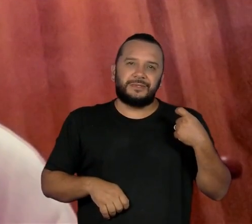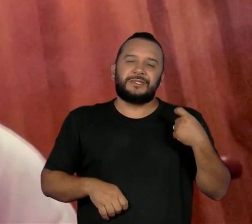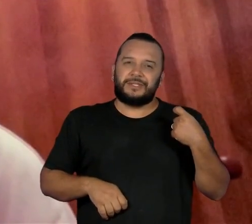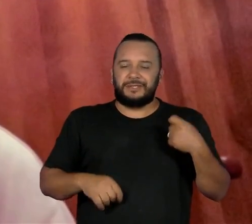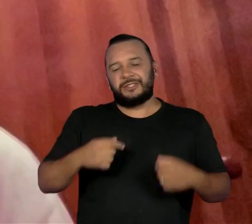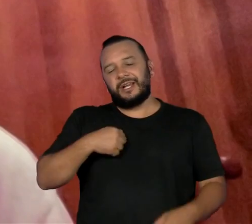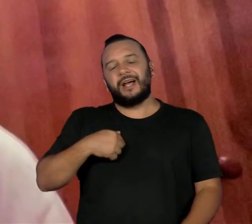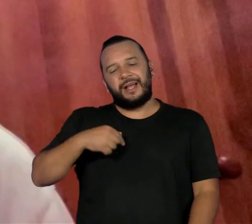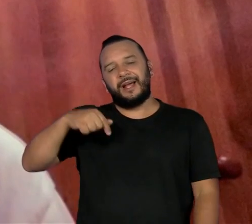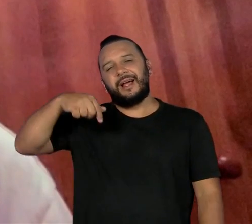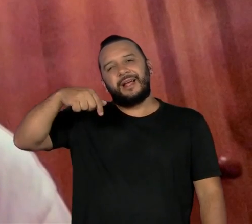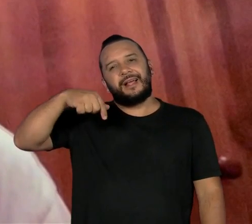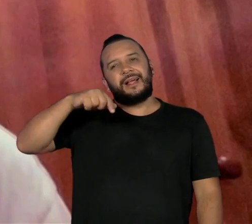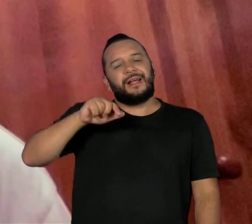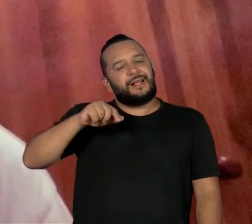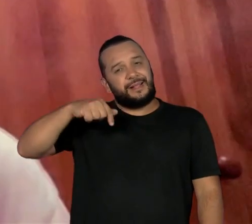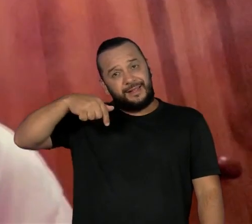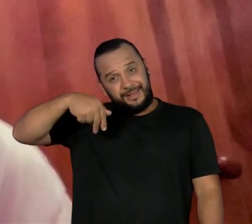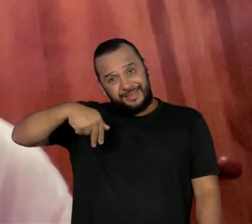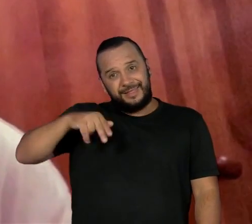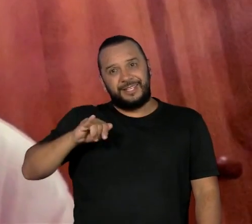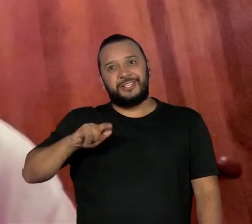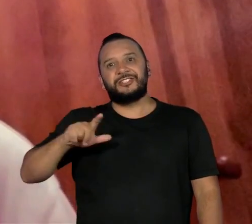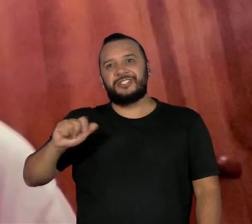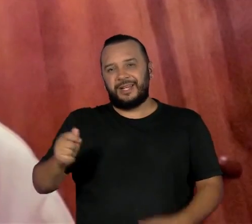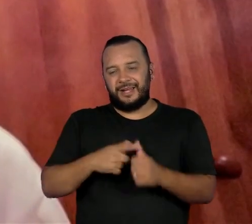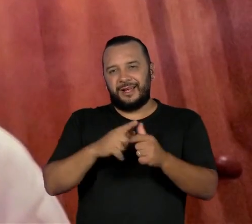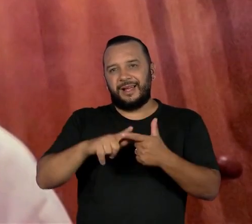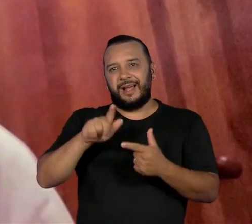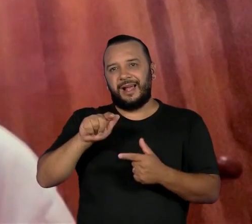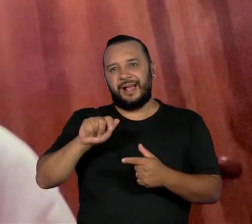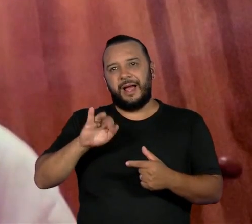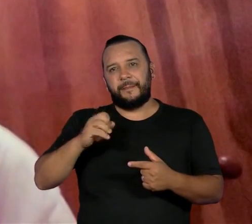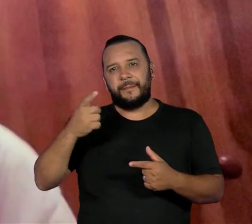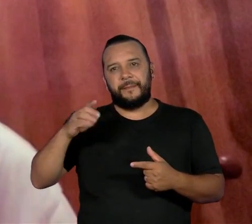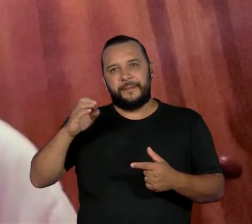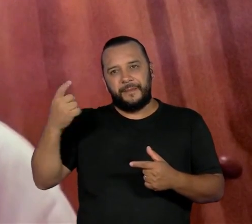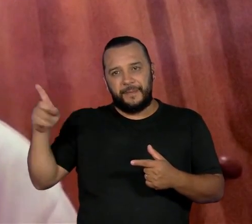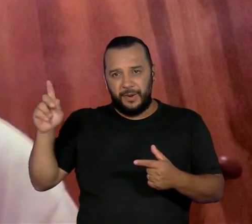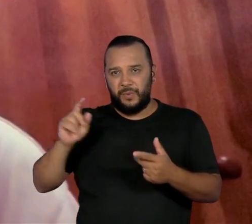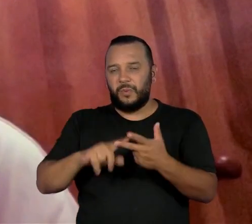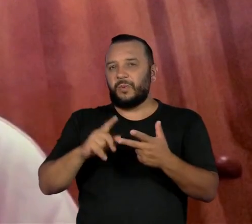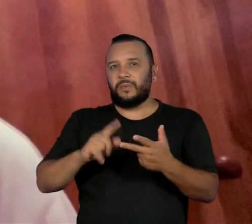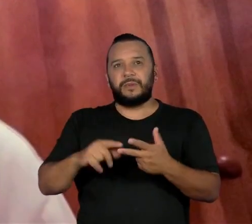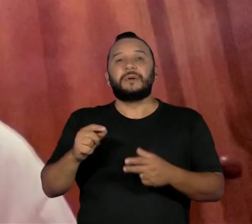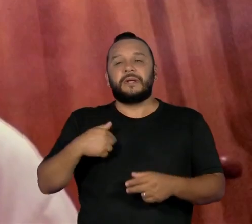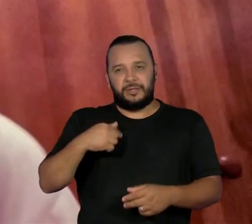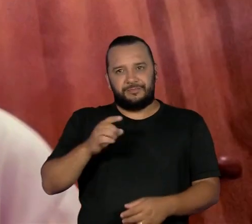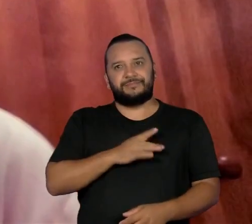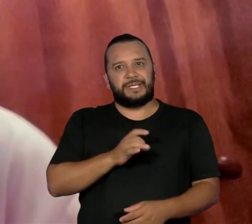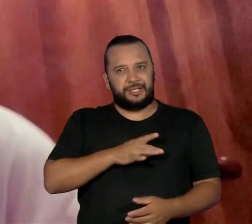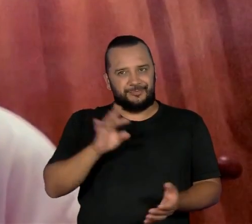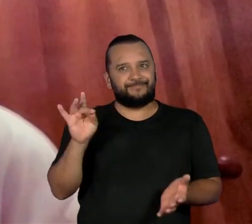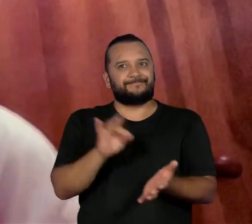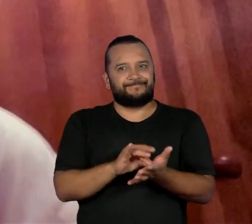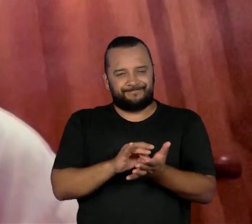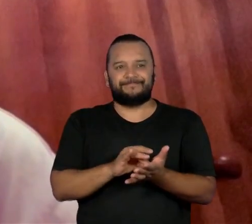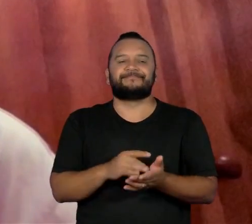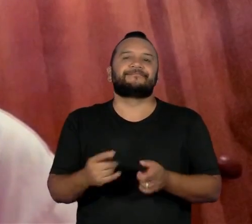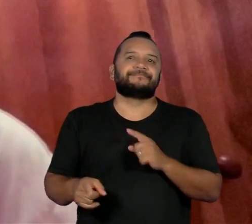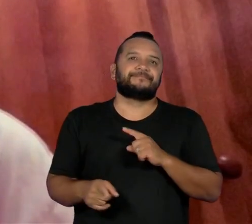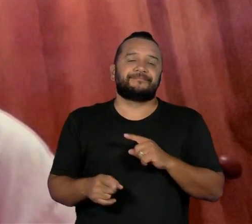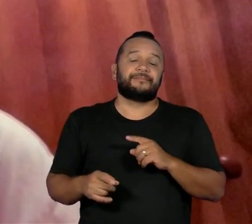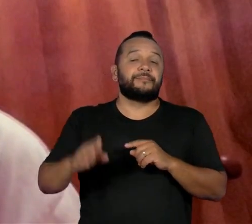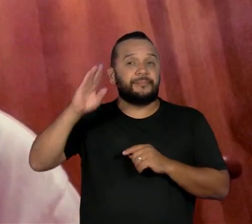Níger, Gabão, Burkina Faso. Muitos deles eu fiquei com medo, vou ser sincero, principalmente